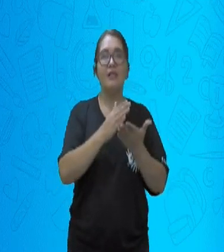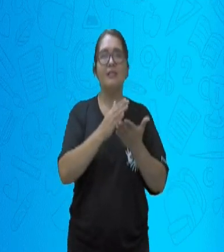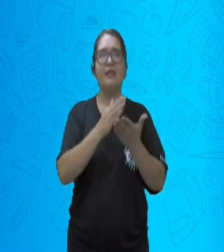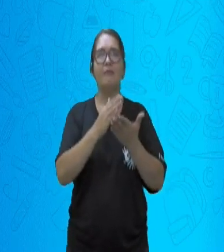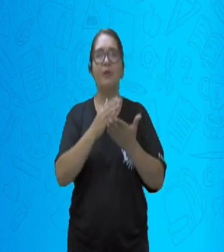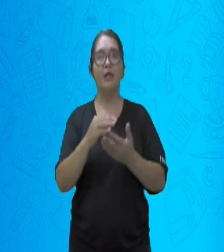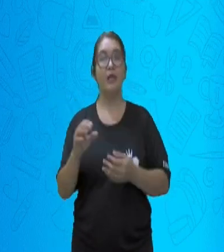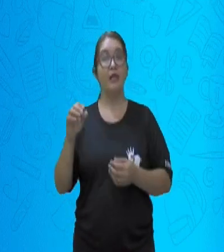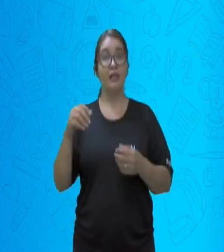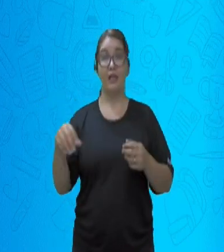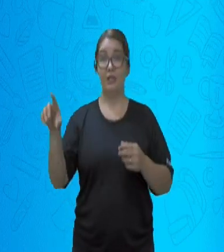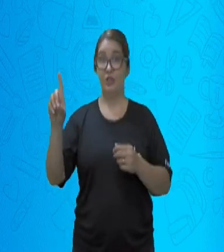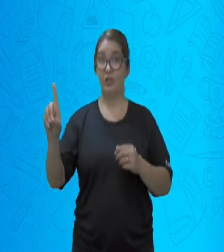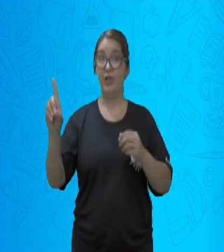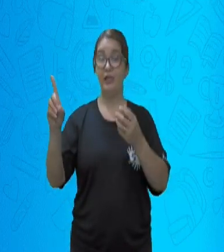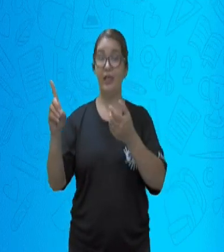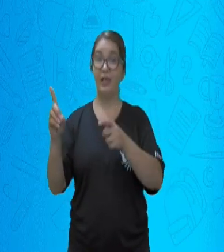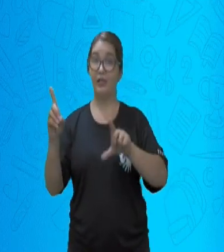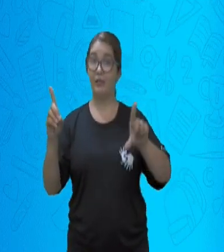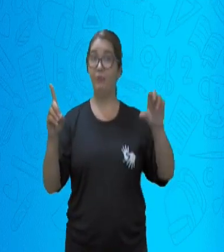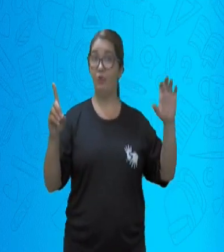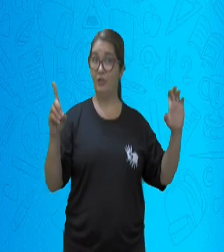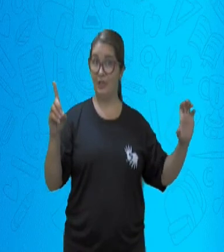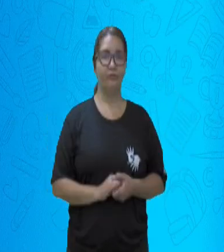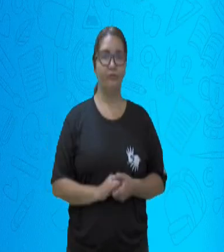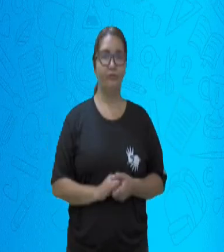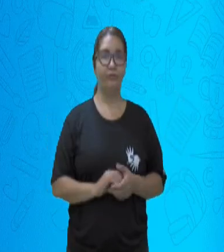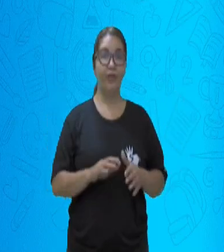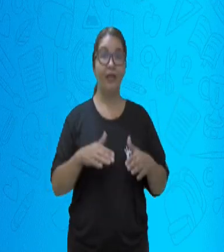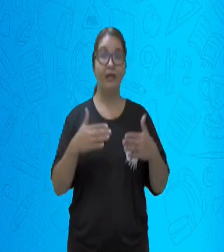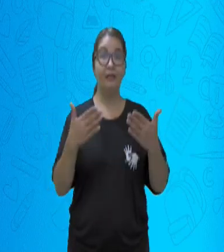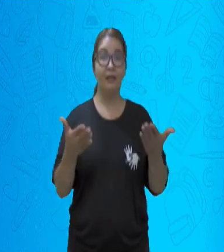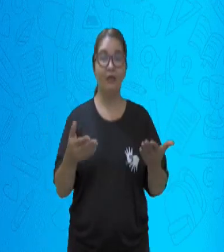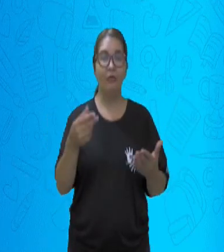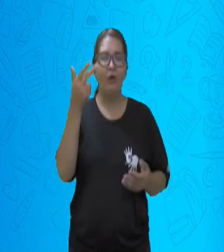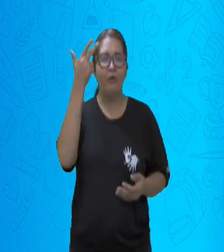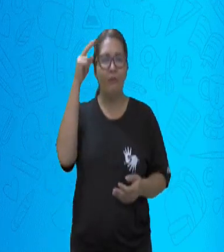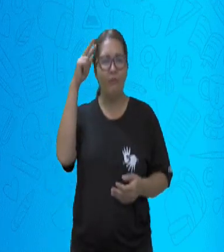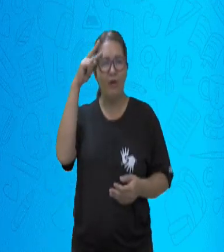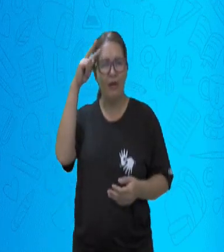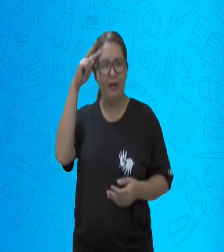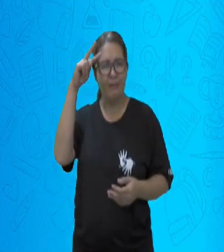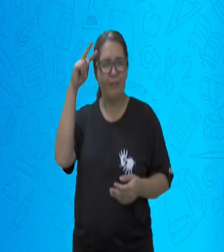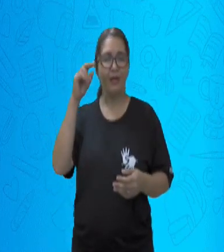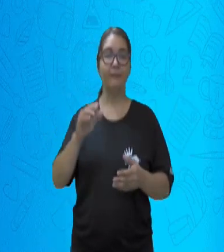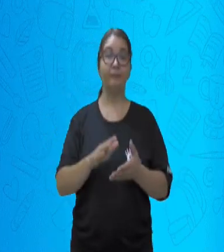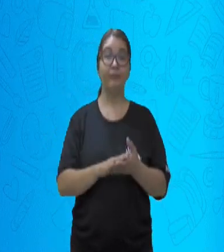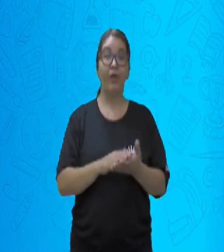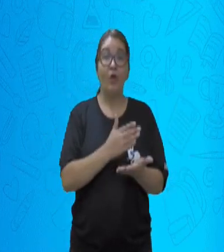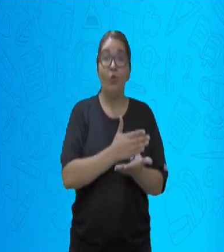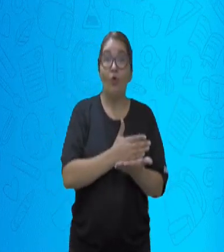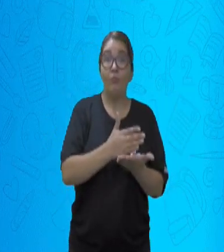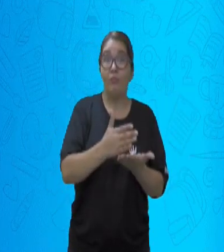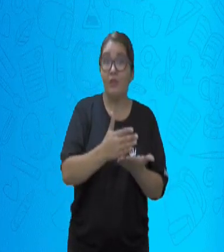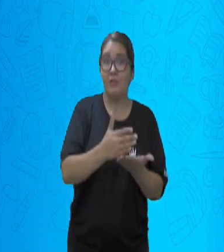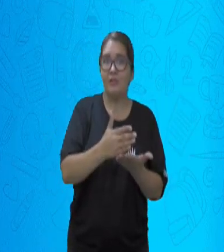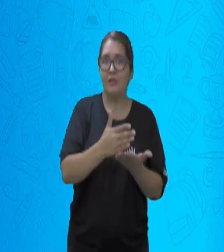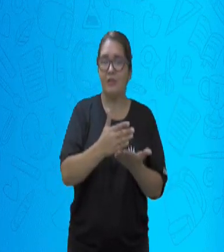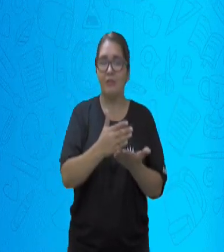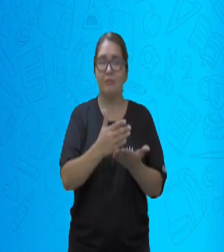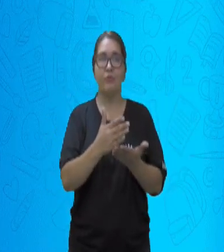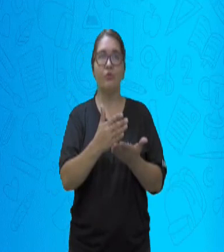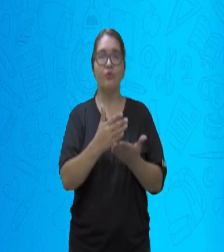2. Vamos dividir em unidades e dezenas. Vamos relembrar que a gente sempre começa a resolver as